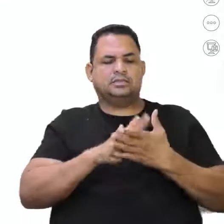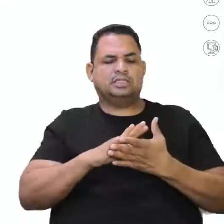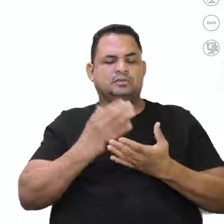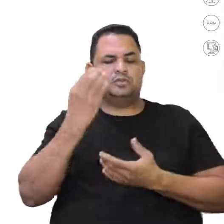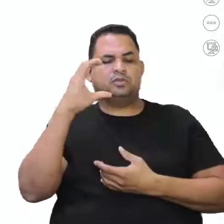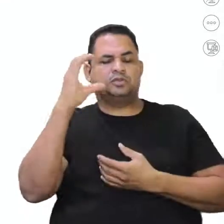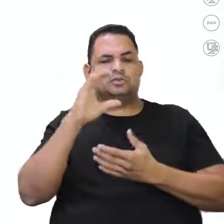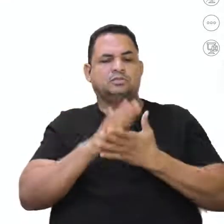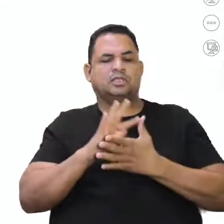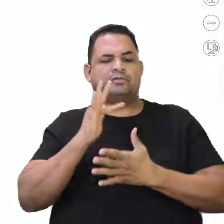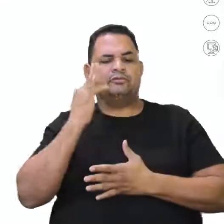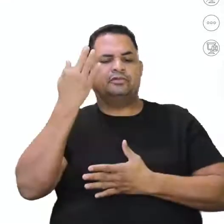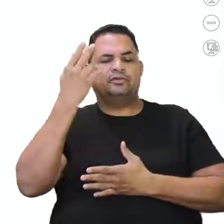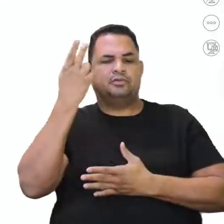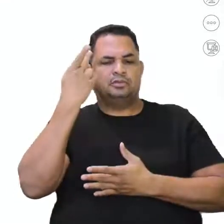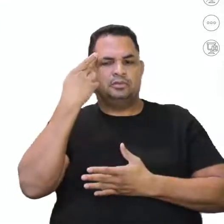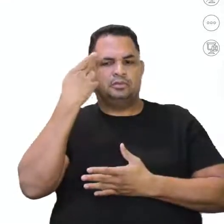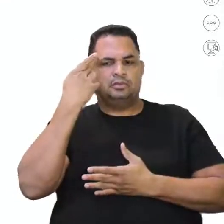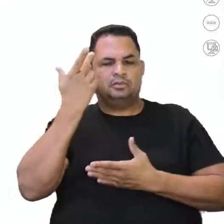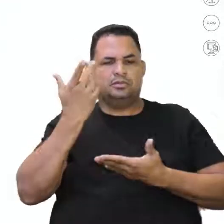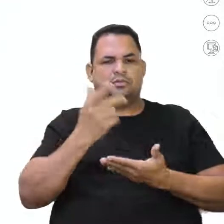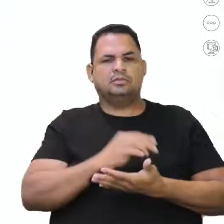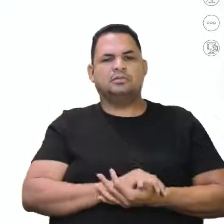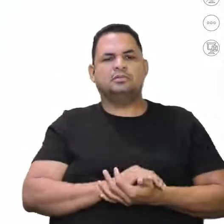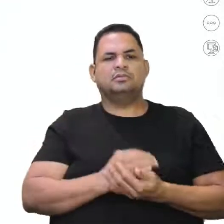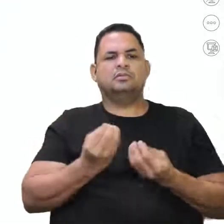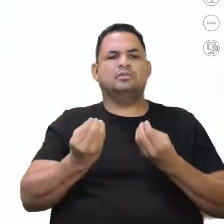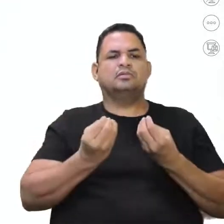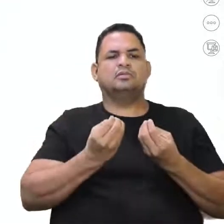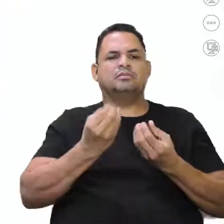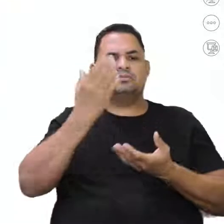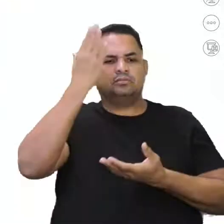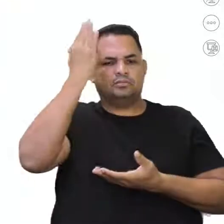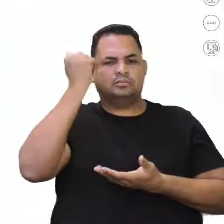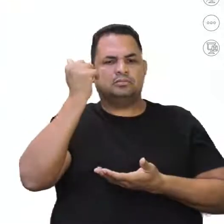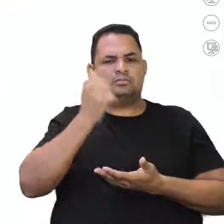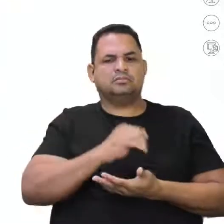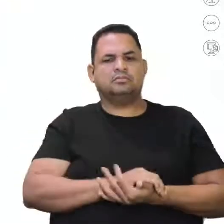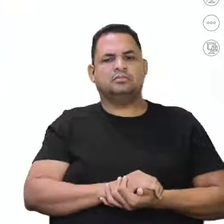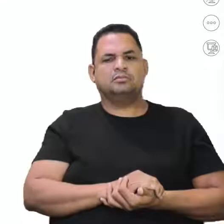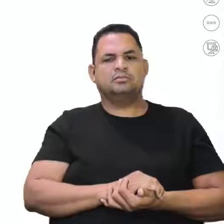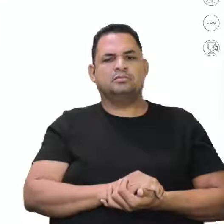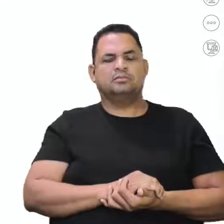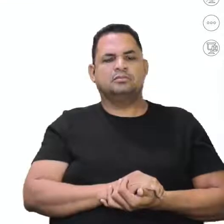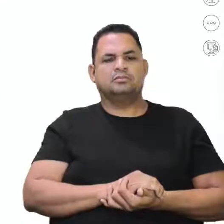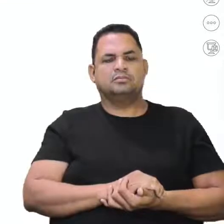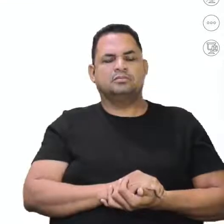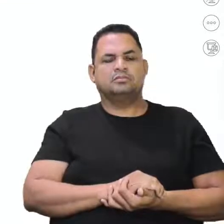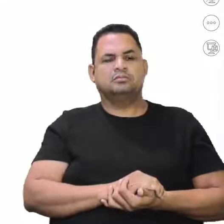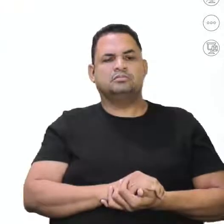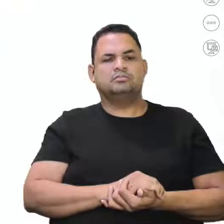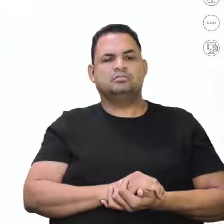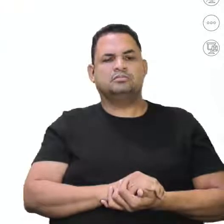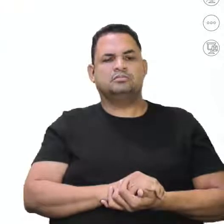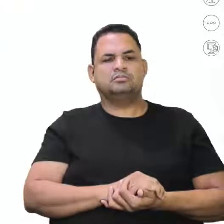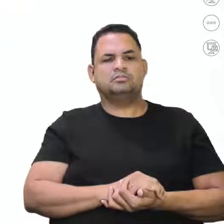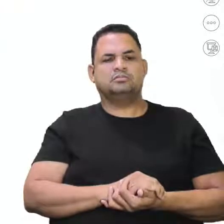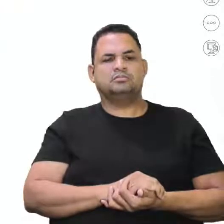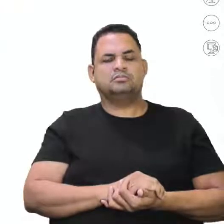científicas para um fenômeno natural. Aí, como é que eu vou saber? Qual é a resposta disso? Eu vou lá na